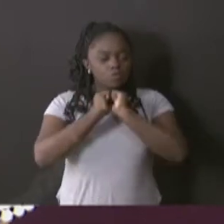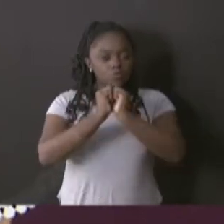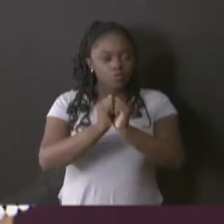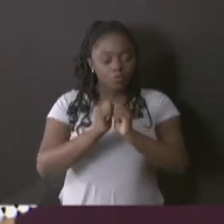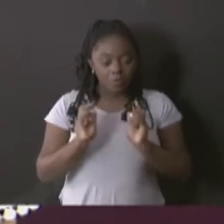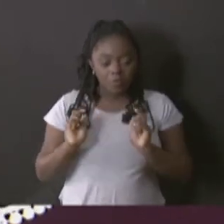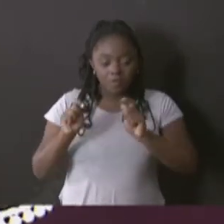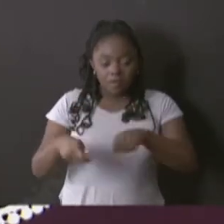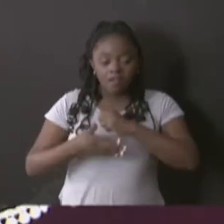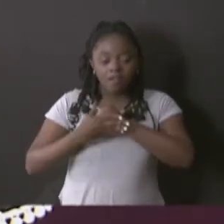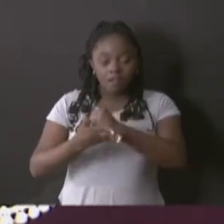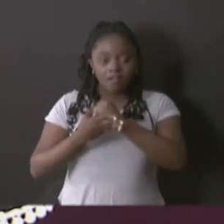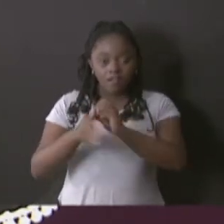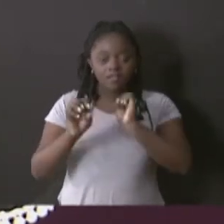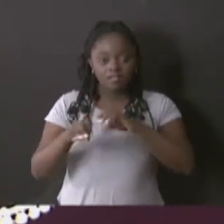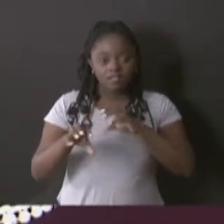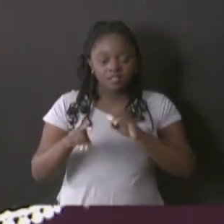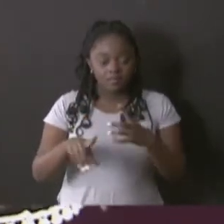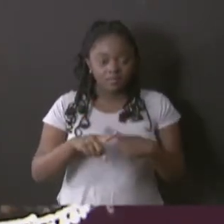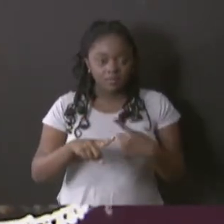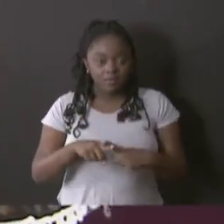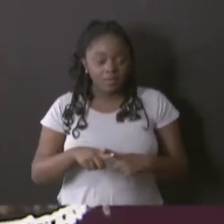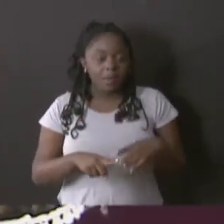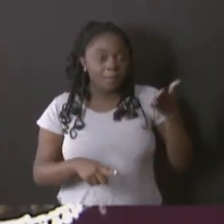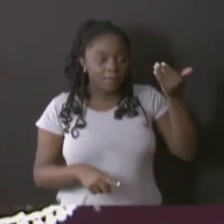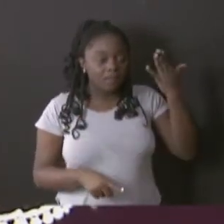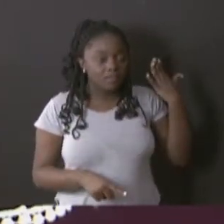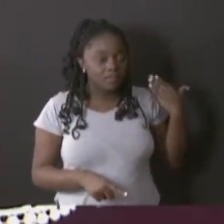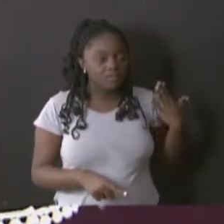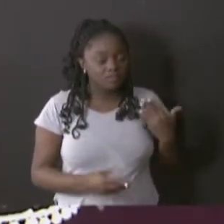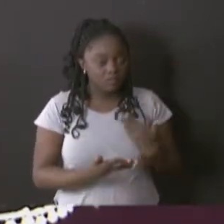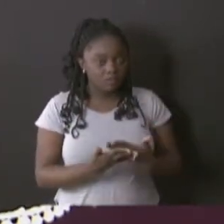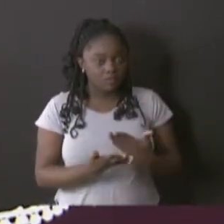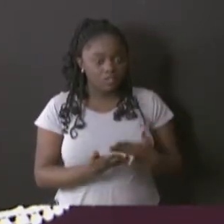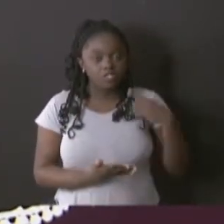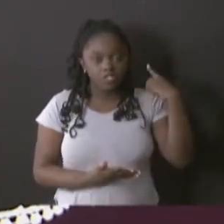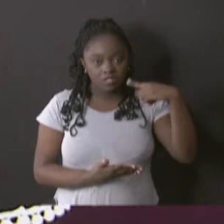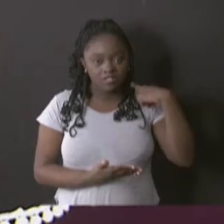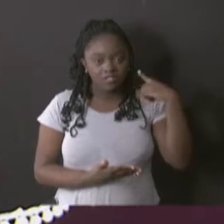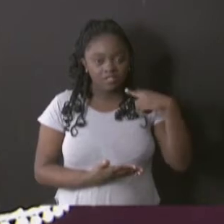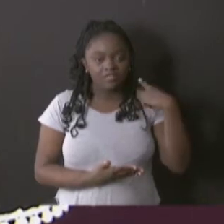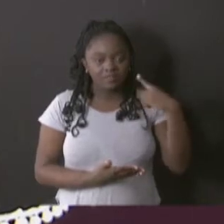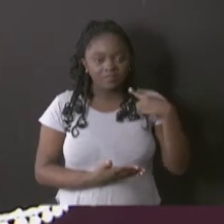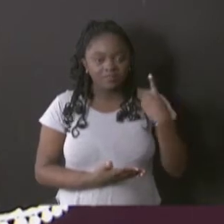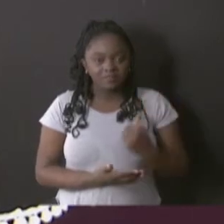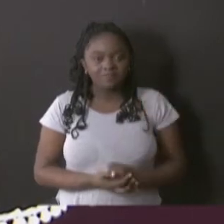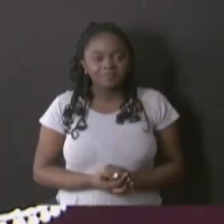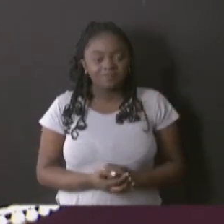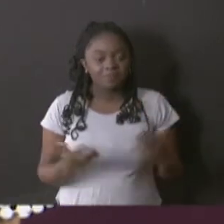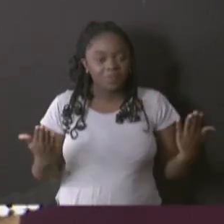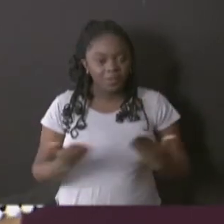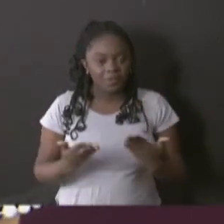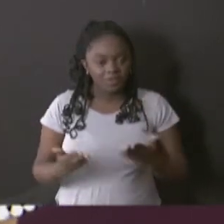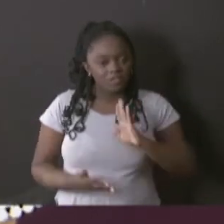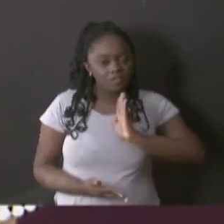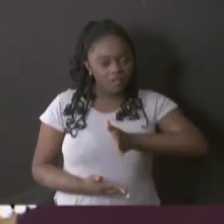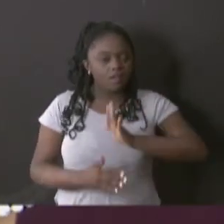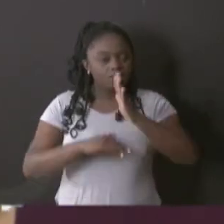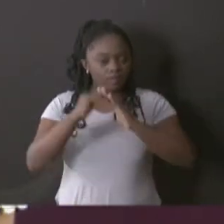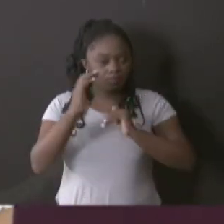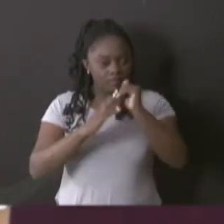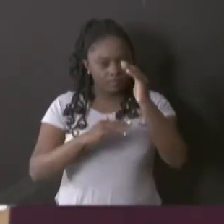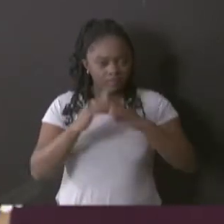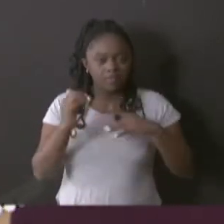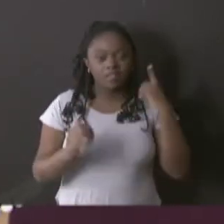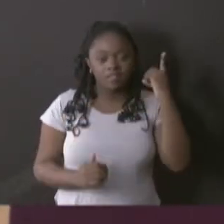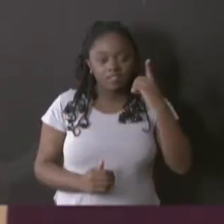ensinar. Porque ela era estudante de direito, né? Hoje ela é advogada. Que legal. Então, ela se sentia assim, sabe,